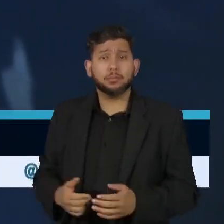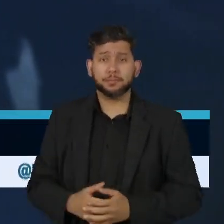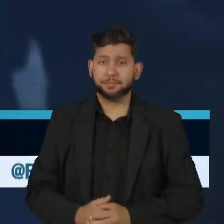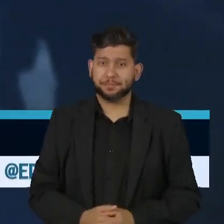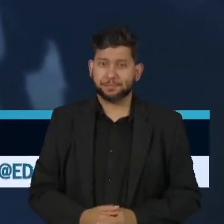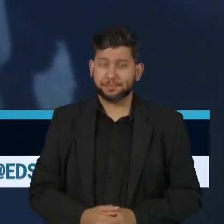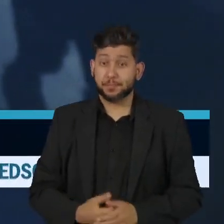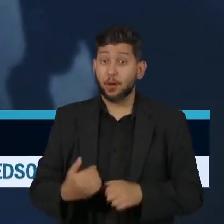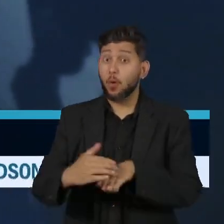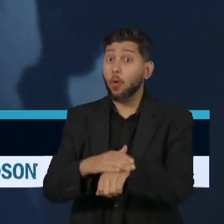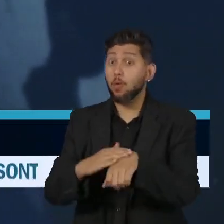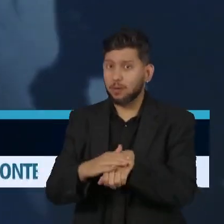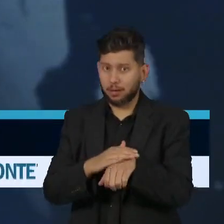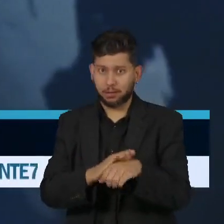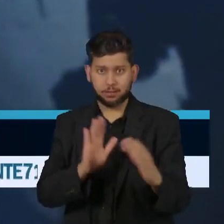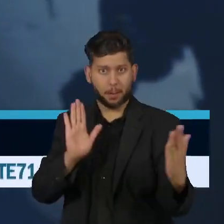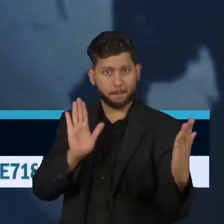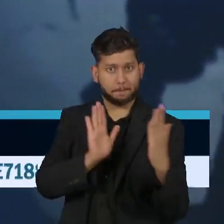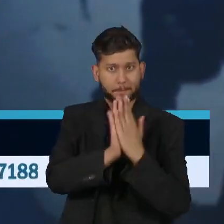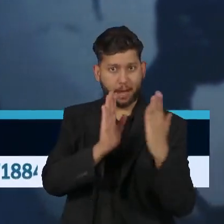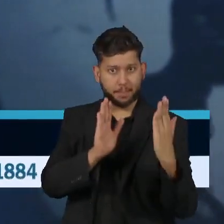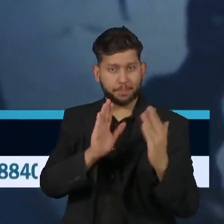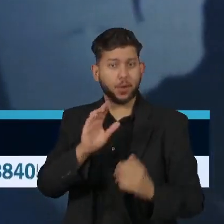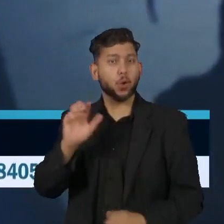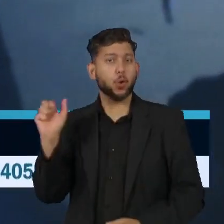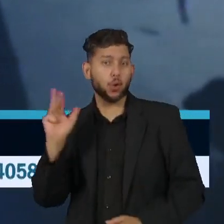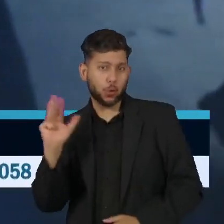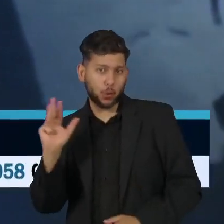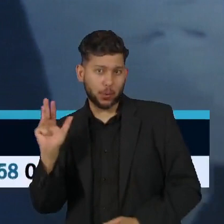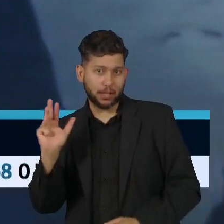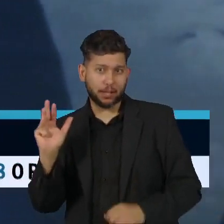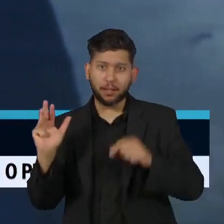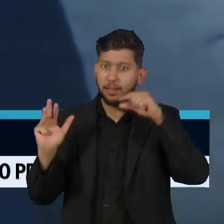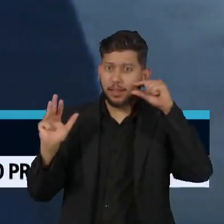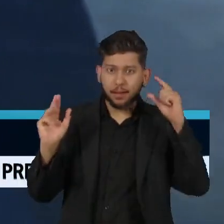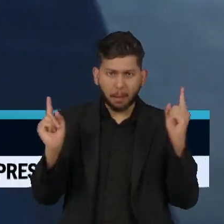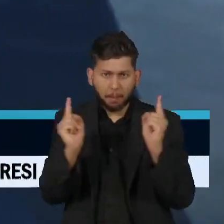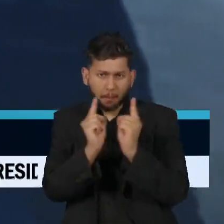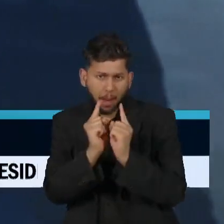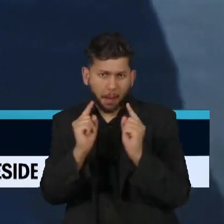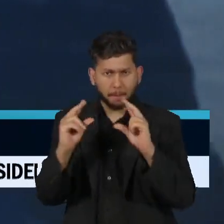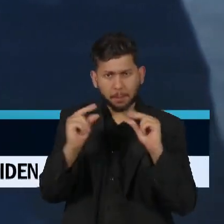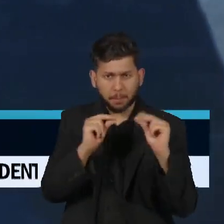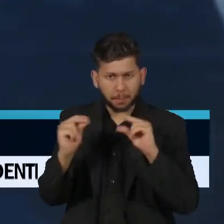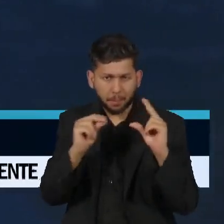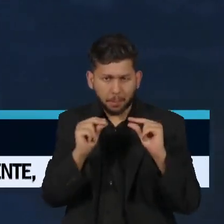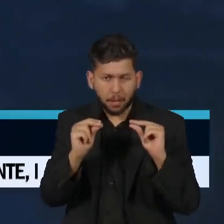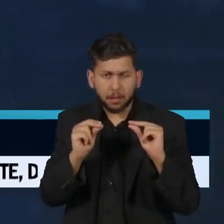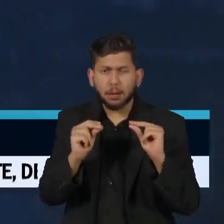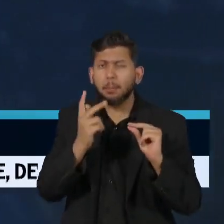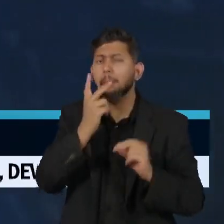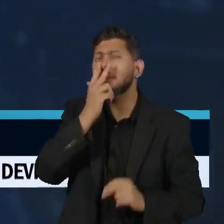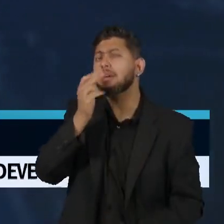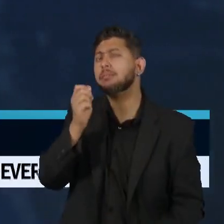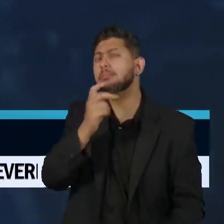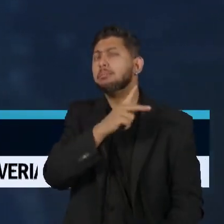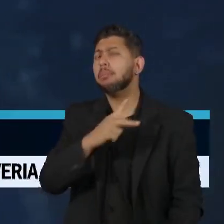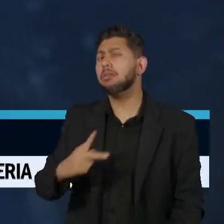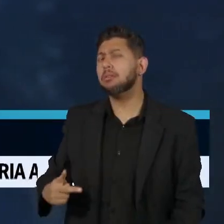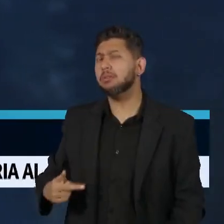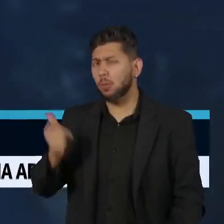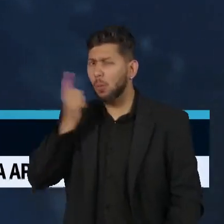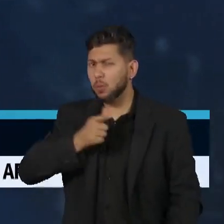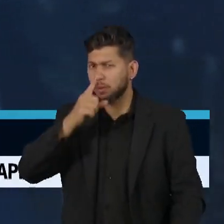E as conversas de Lula com Arthur Lira levantam uma questão. Quanto o presidente está longe da governabilidade